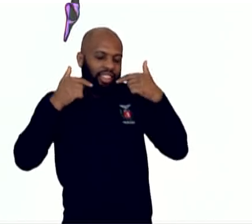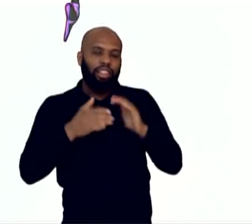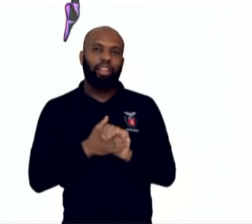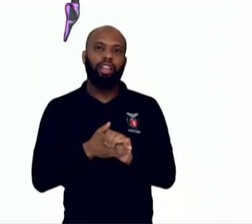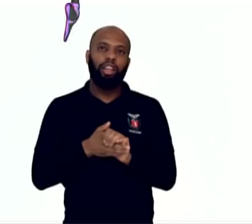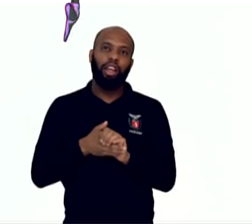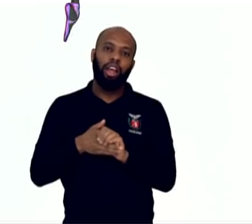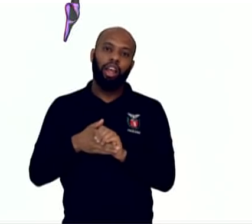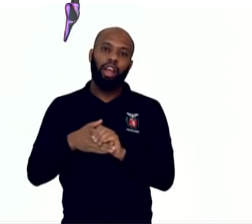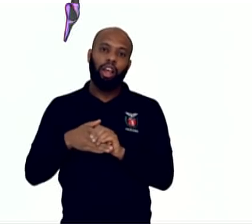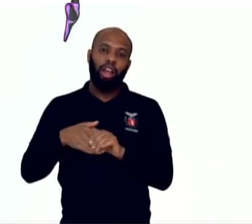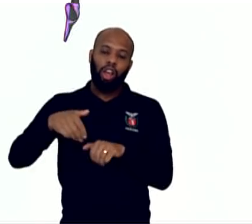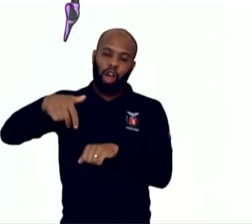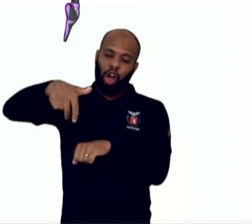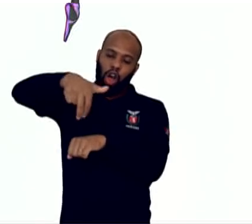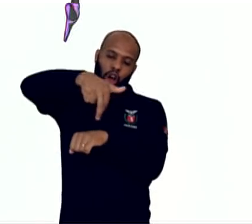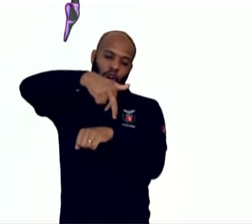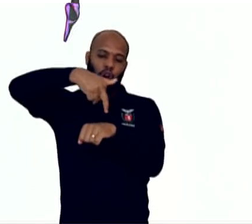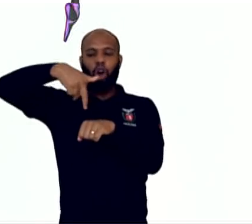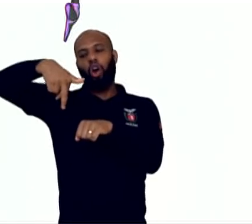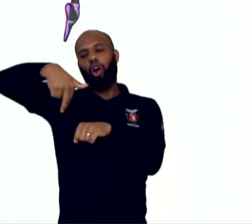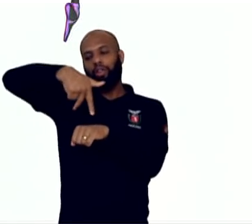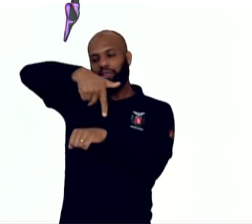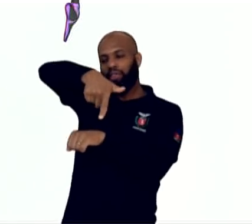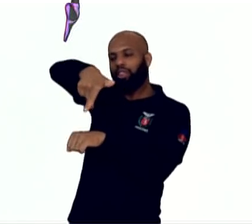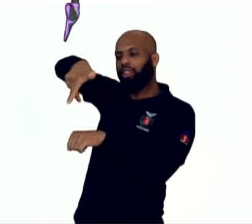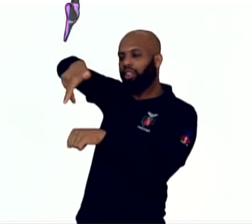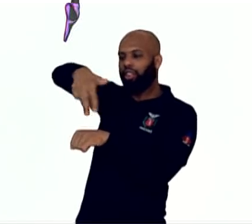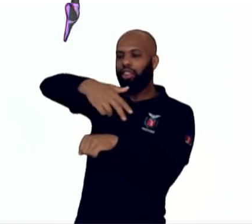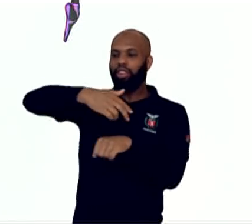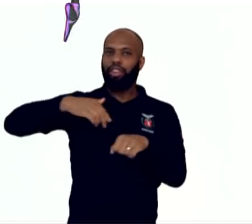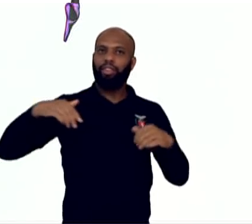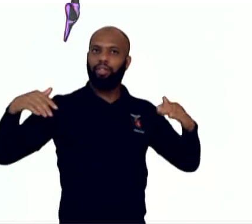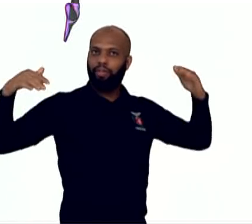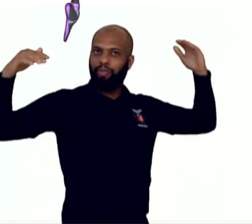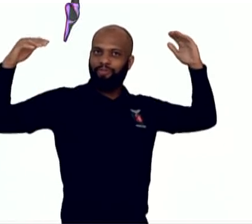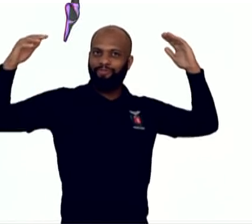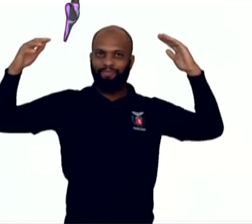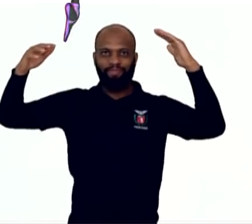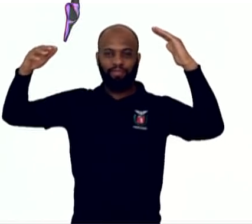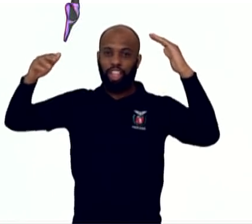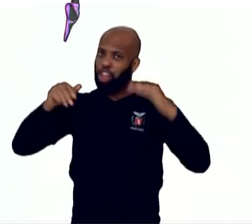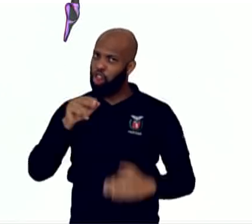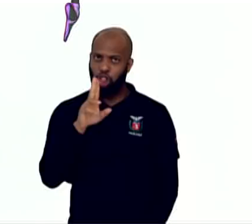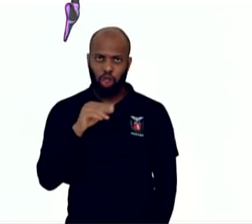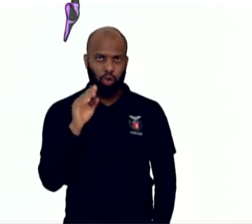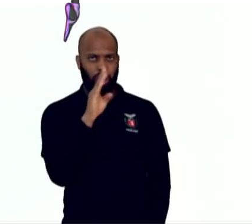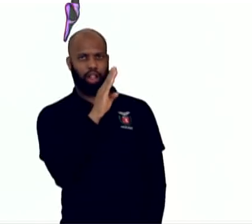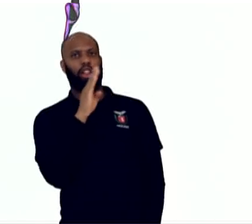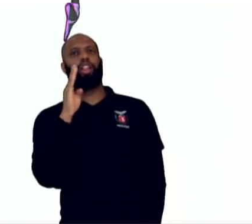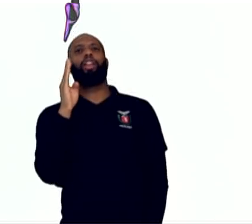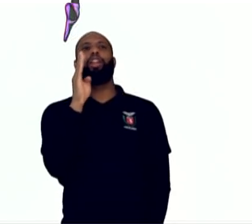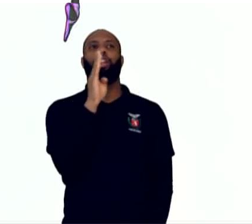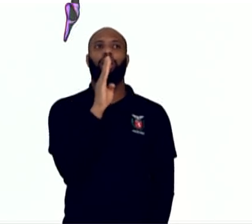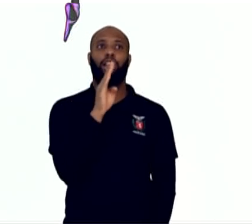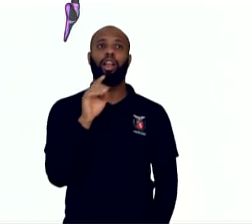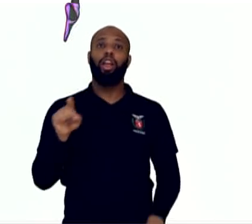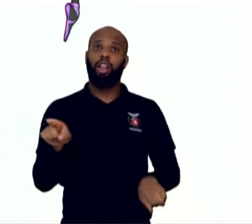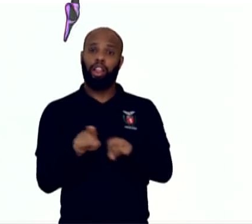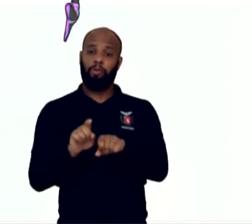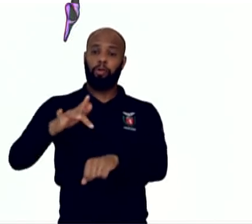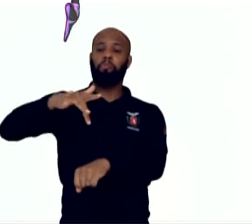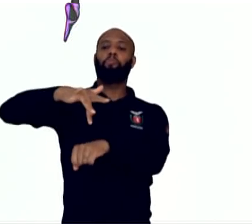Roda, roda, roda, com os bracinhos no ar, e não fica tonta nem sai do